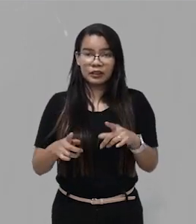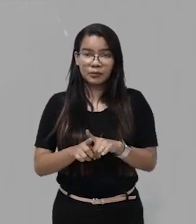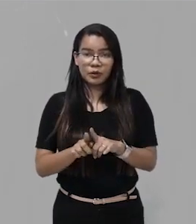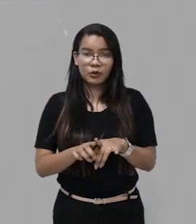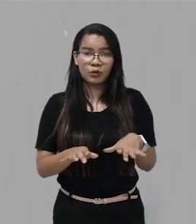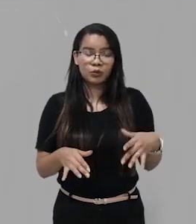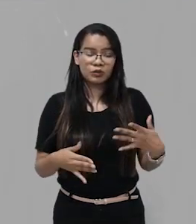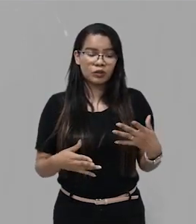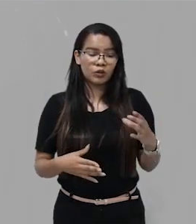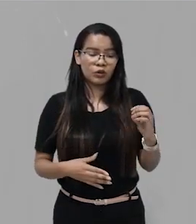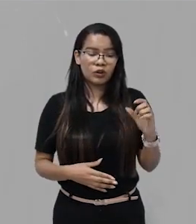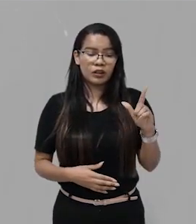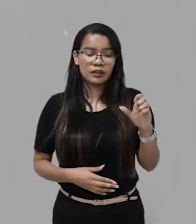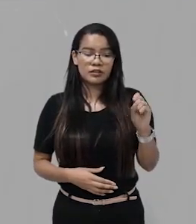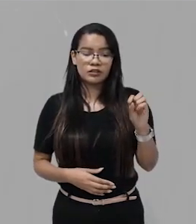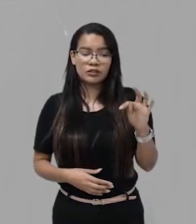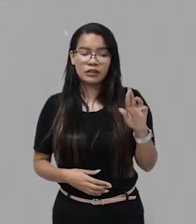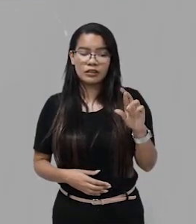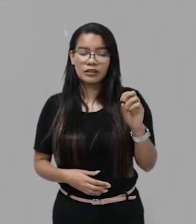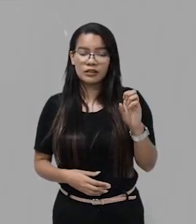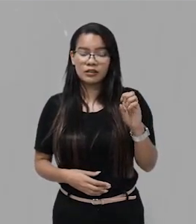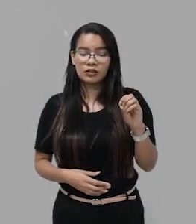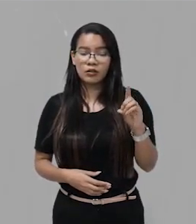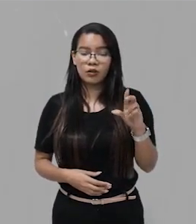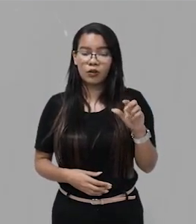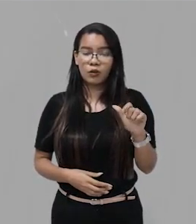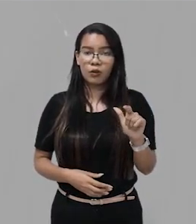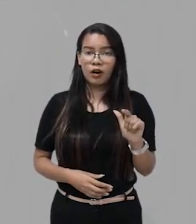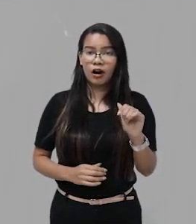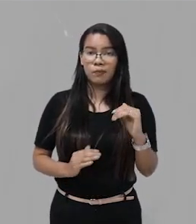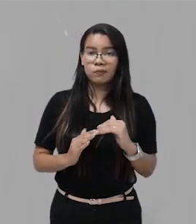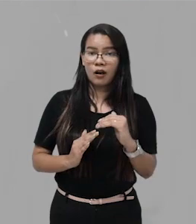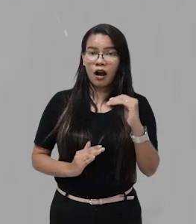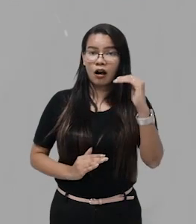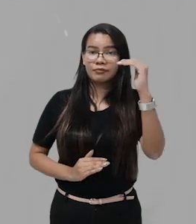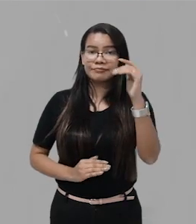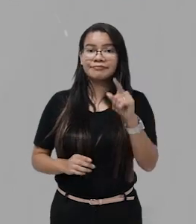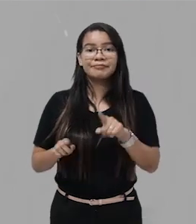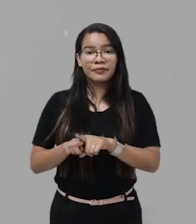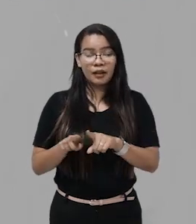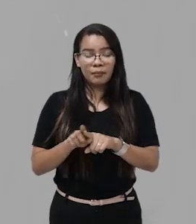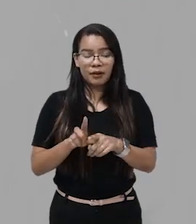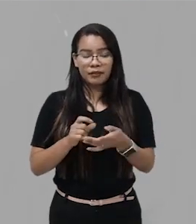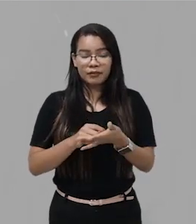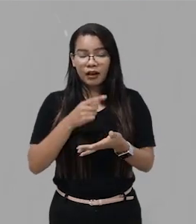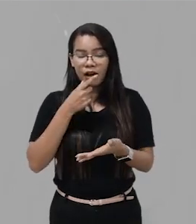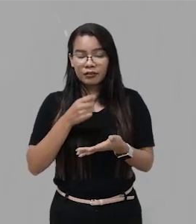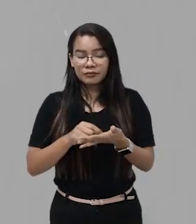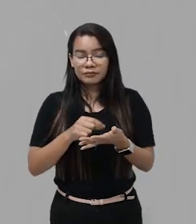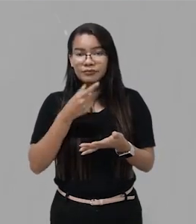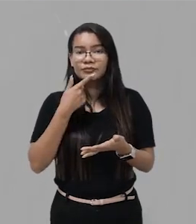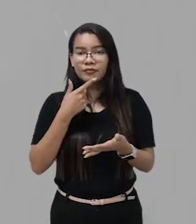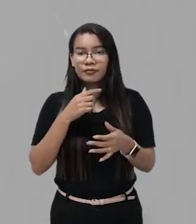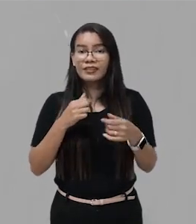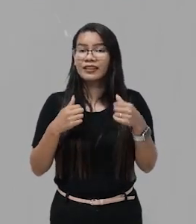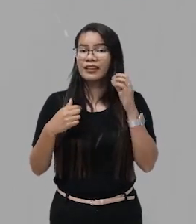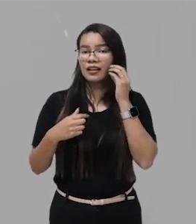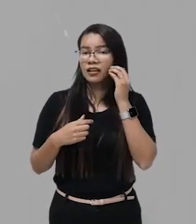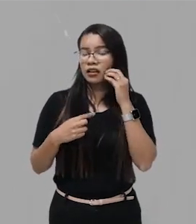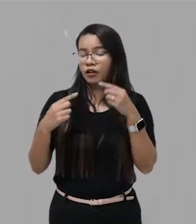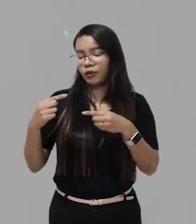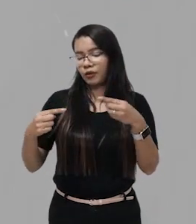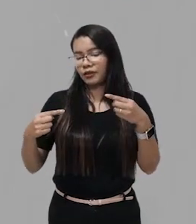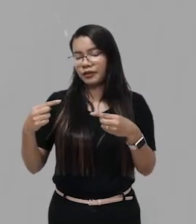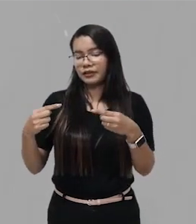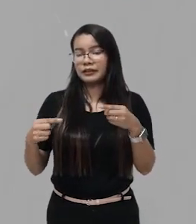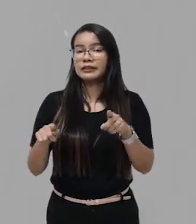com colesterol altíssimo, ele toma um medicamento para tentar controlar esse colesterol. É passado também